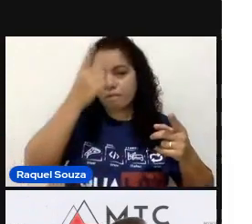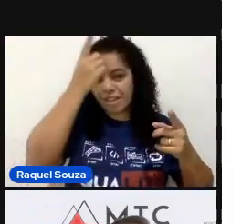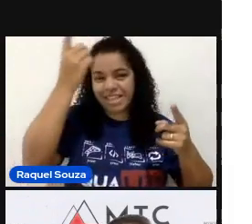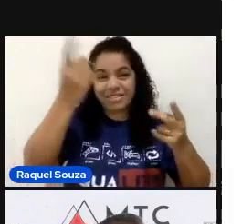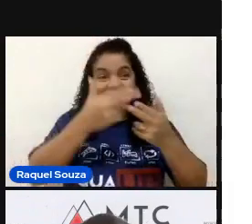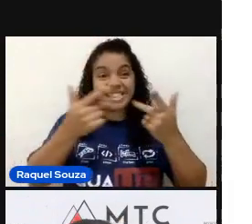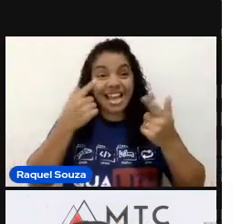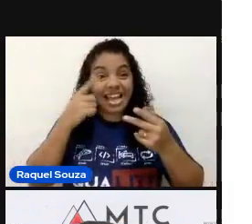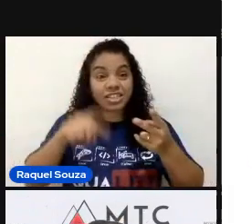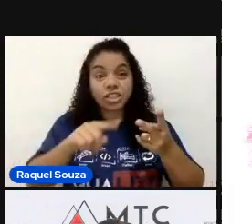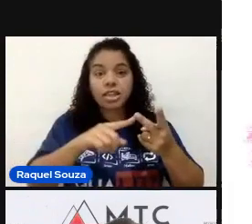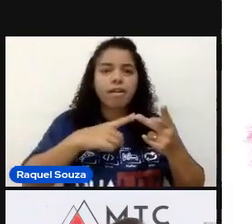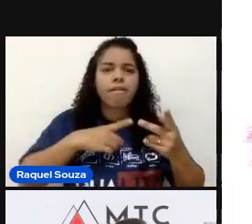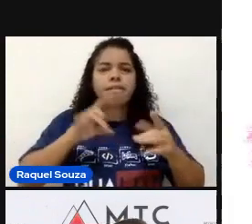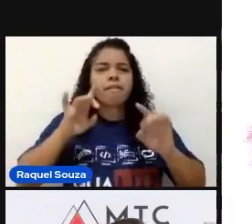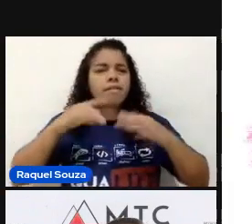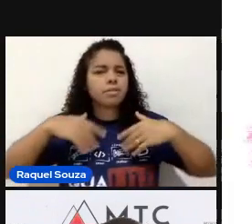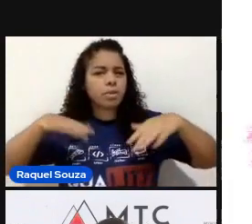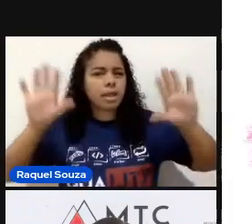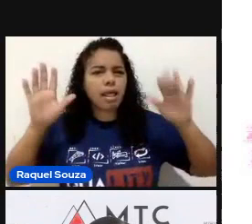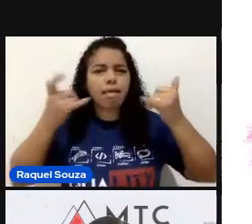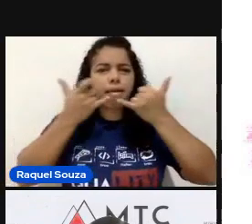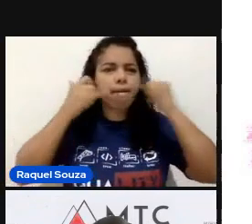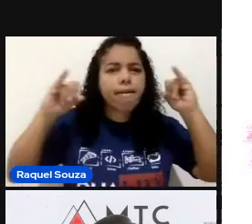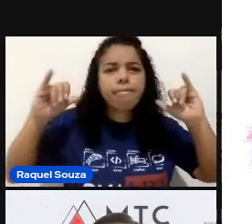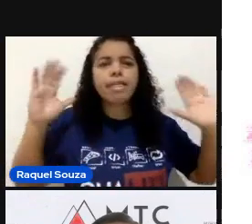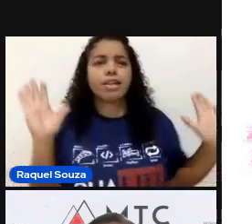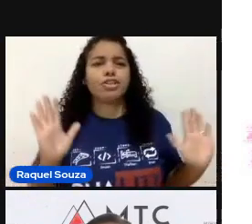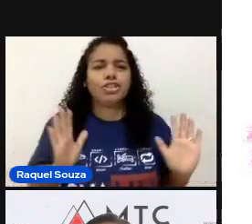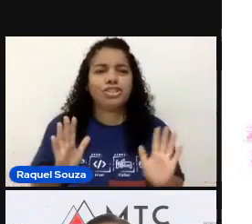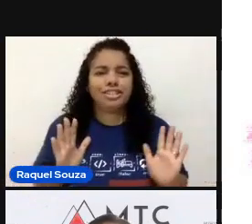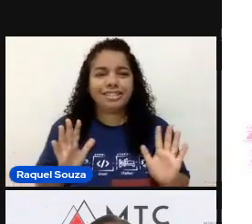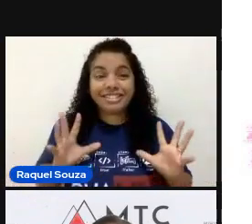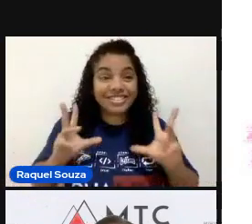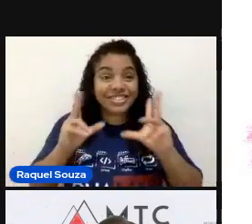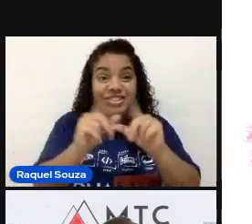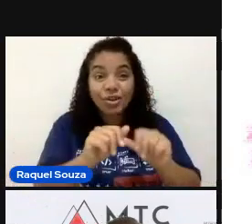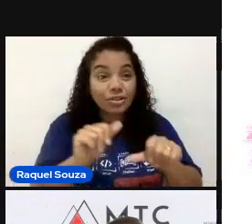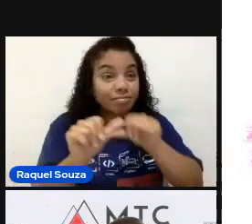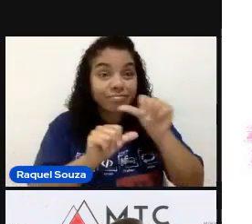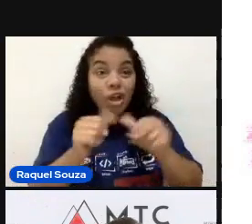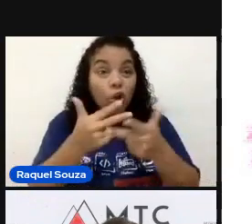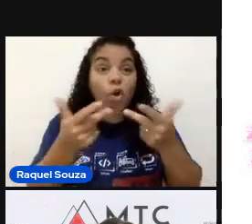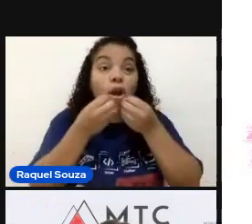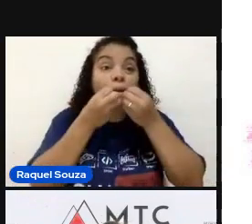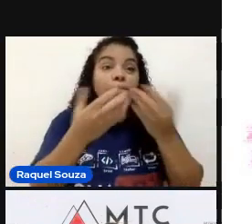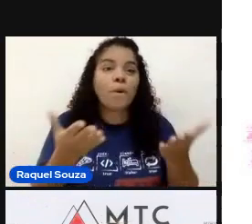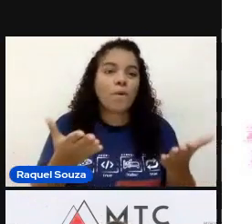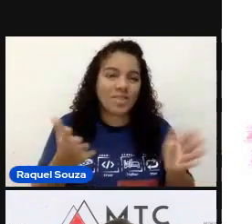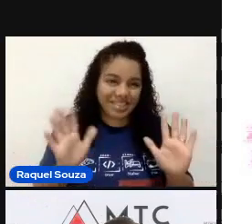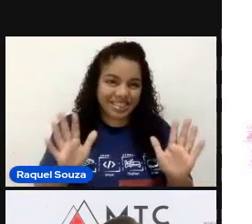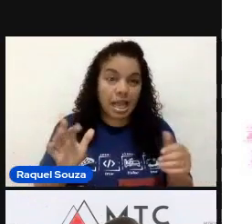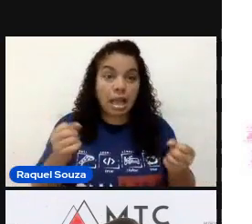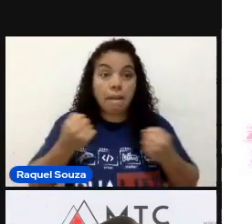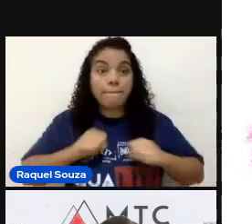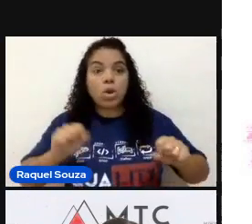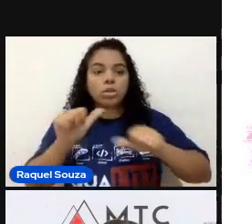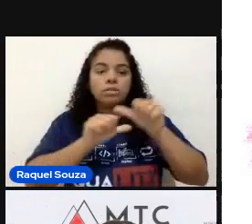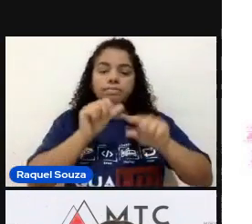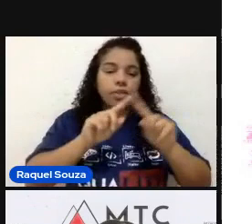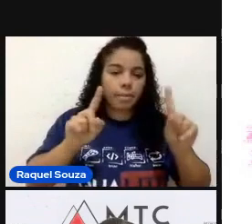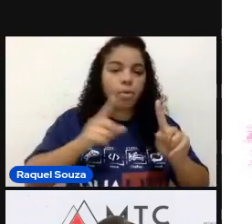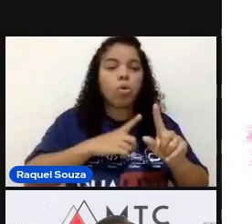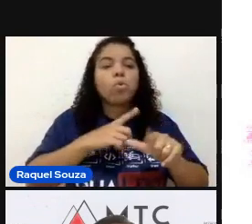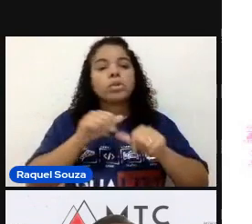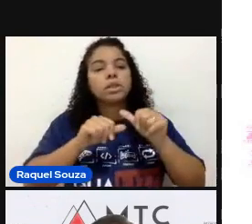inventabilidade, espontaneidade, energia, tudo em coisas boas. O que é impossível vai deixar de ser impossível, o que é imperativo vai deixar de